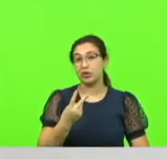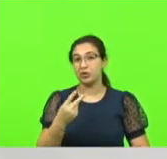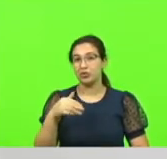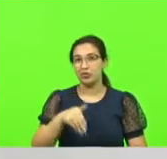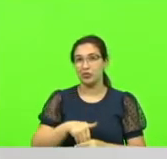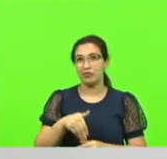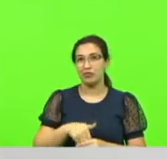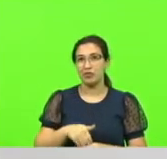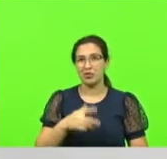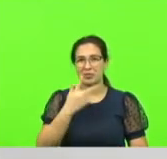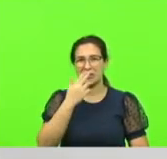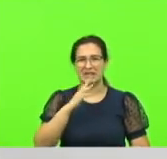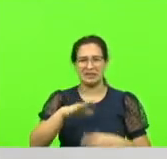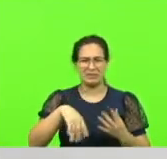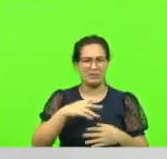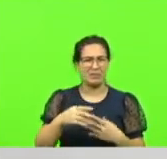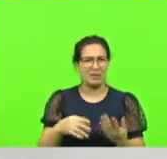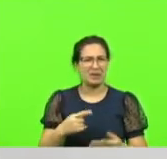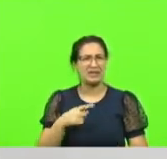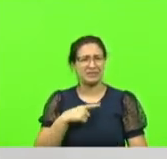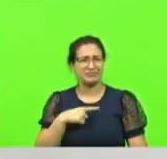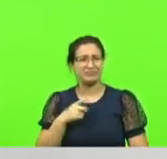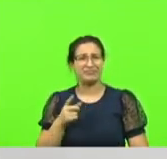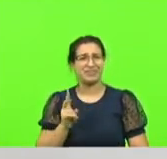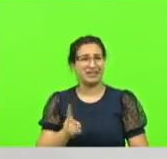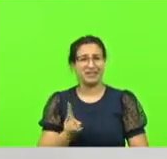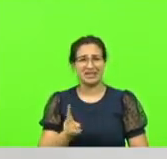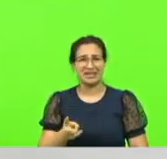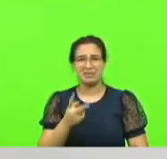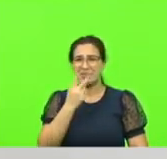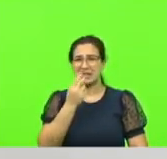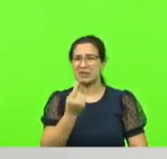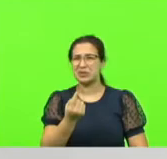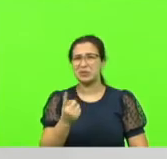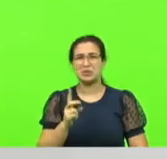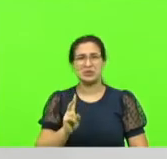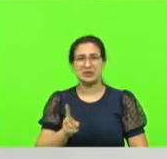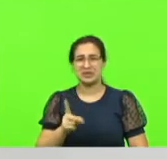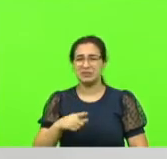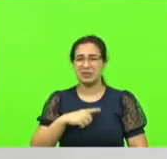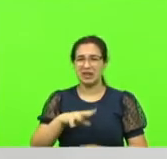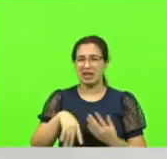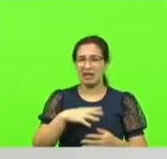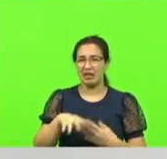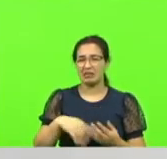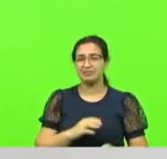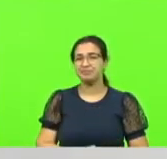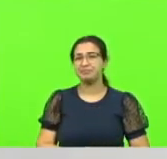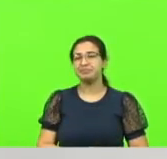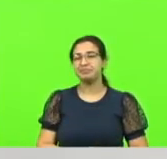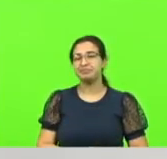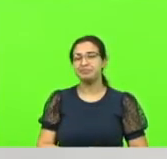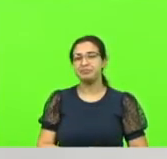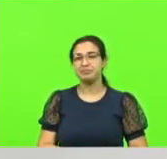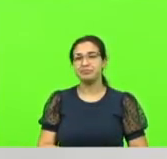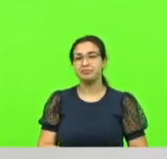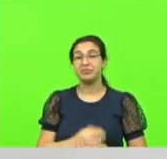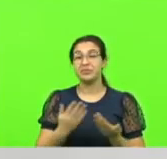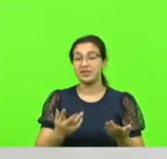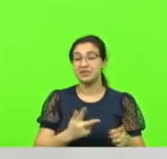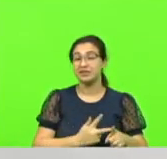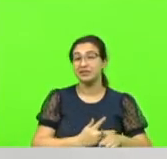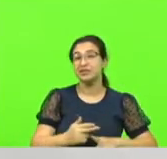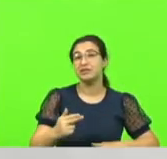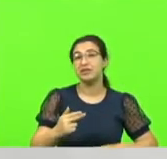tem um rolo lá, sempre tem um rolo, sempre tem um camarada querendo enrolar. E o outro, ele ganhou